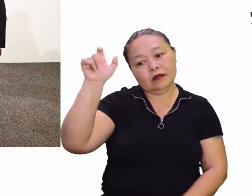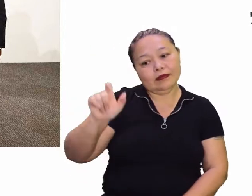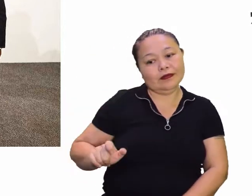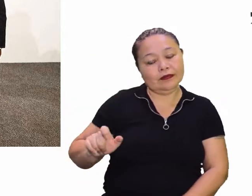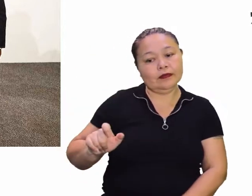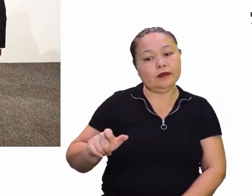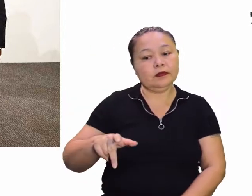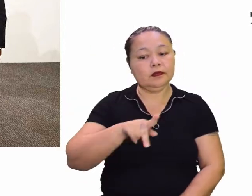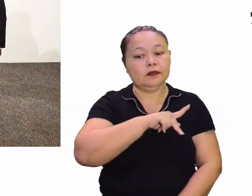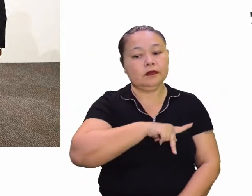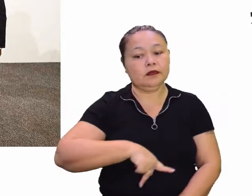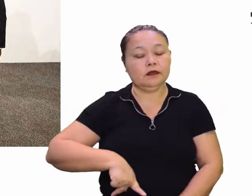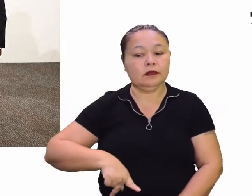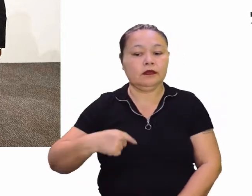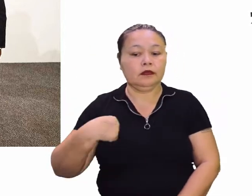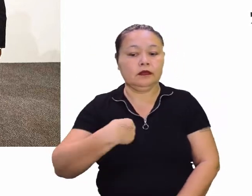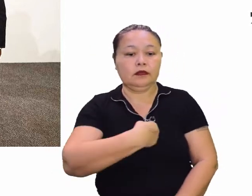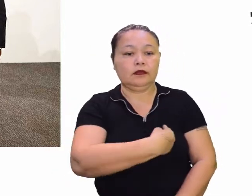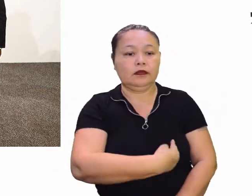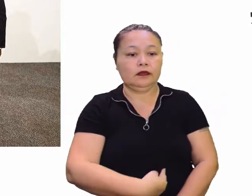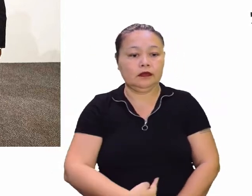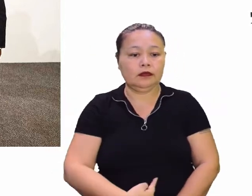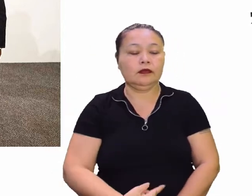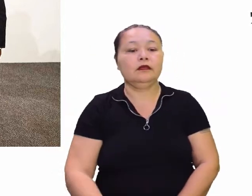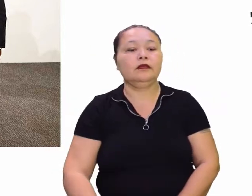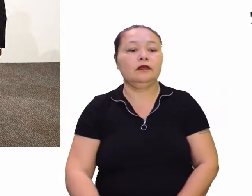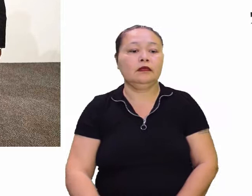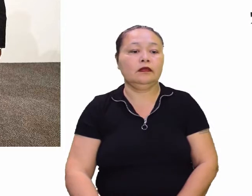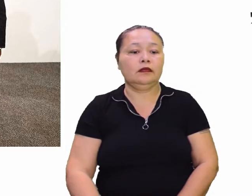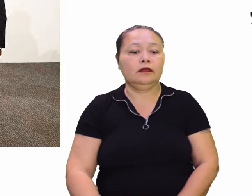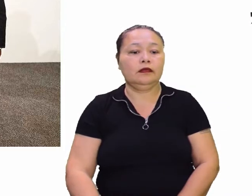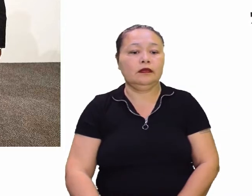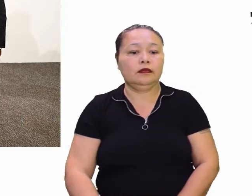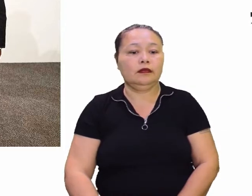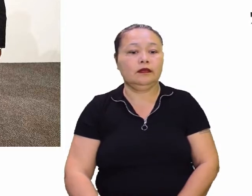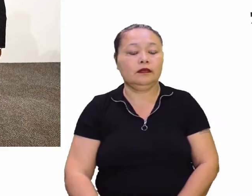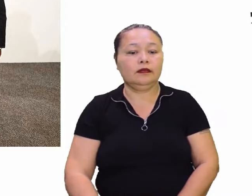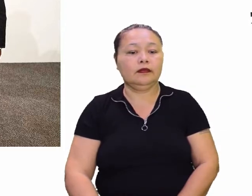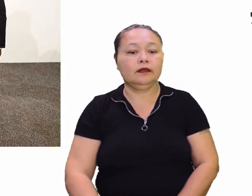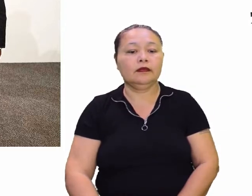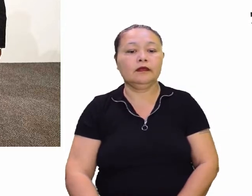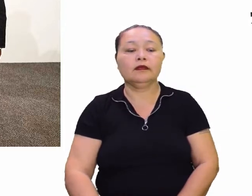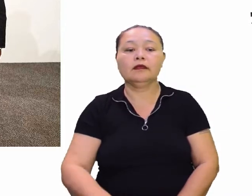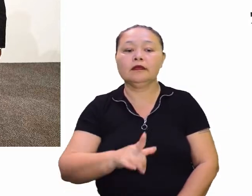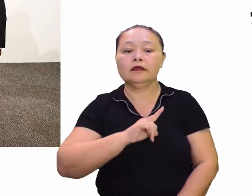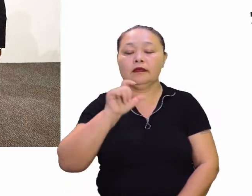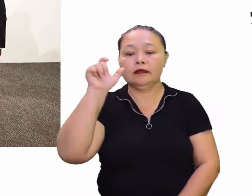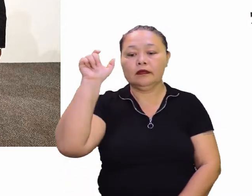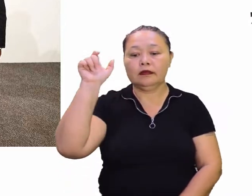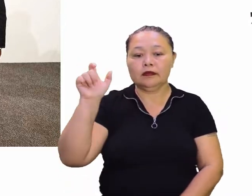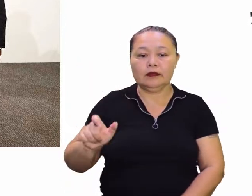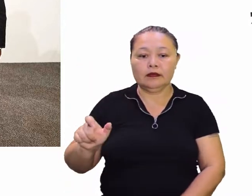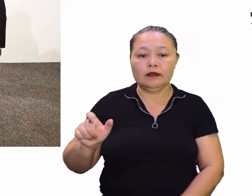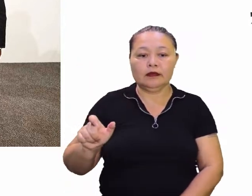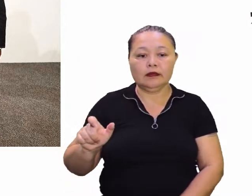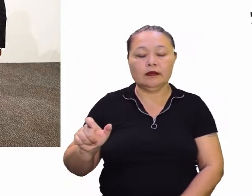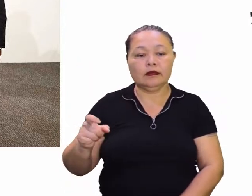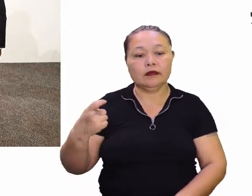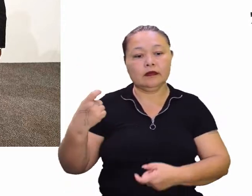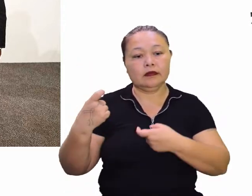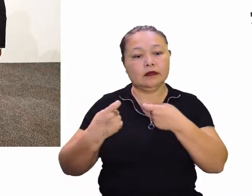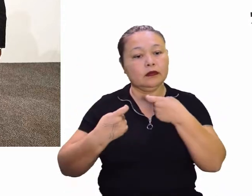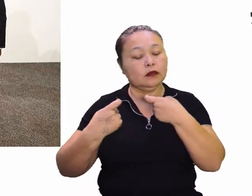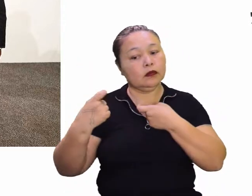o presidente da China. Muito bem. Esse menino aqui está travando uma